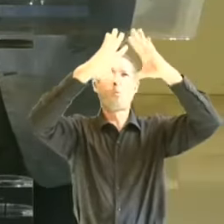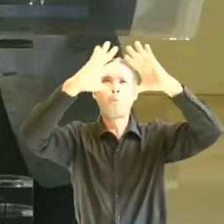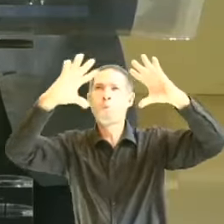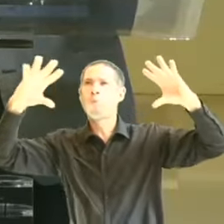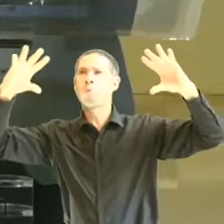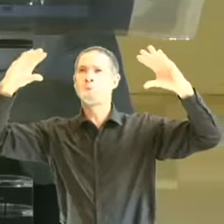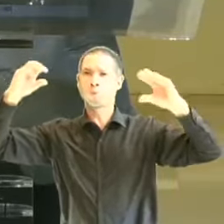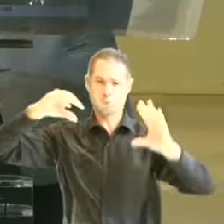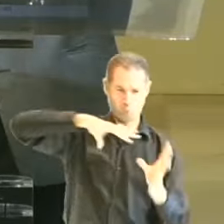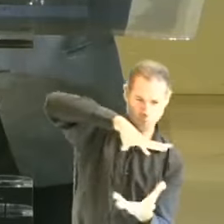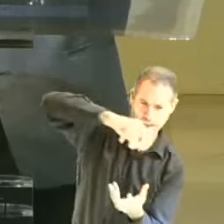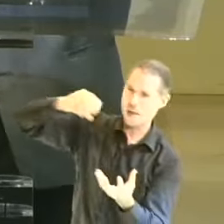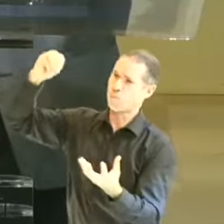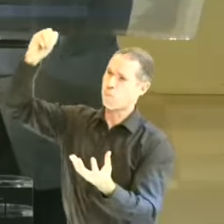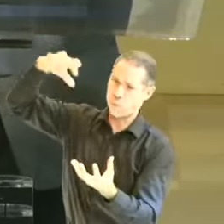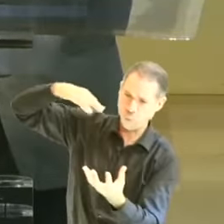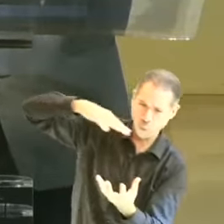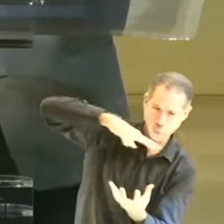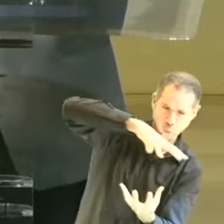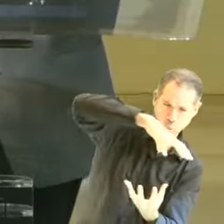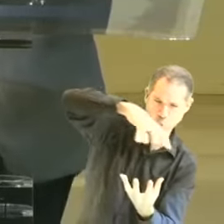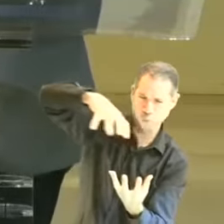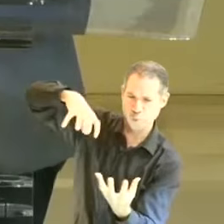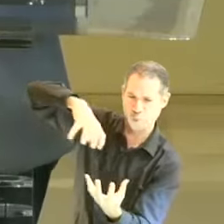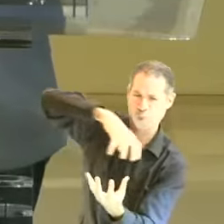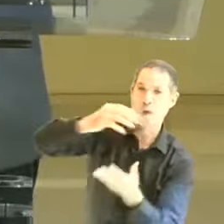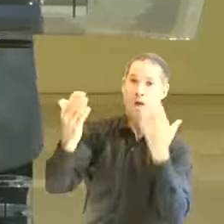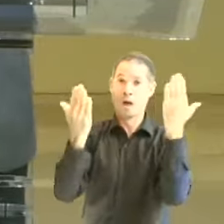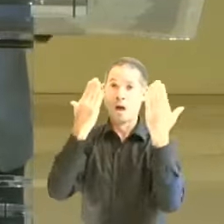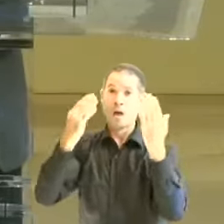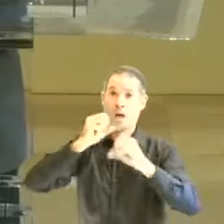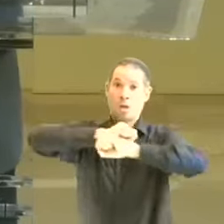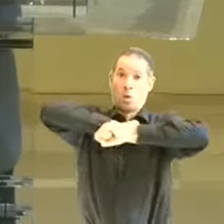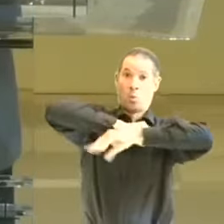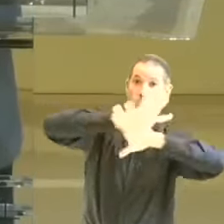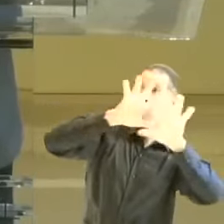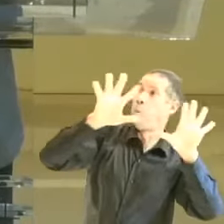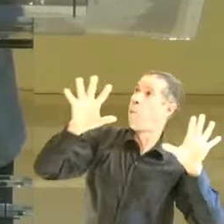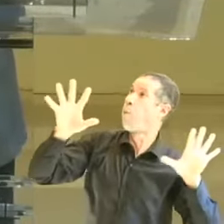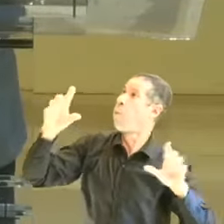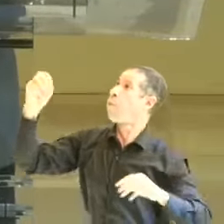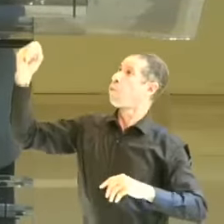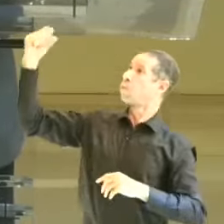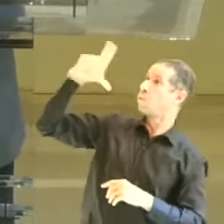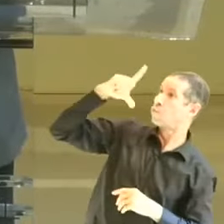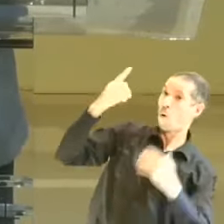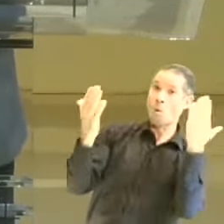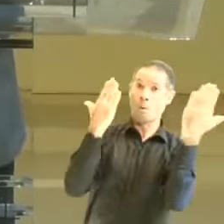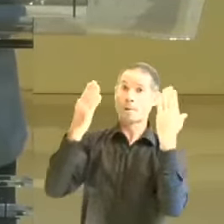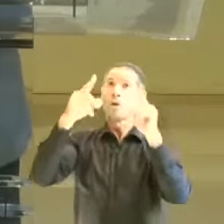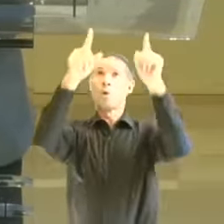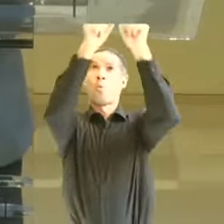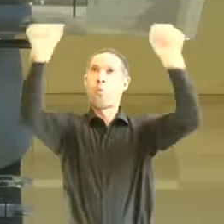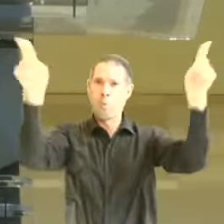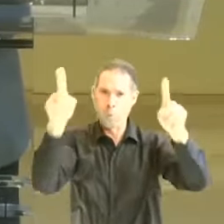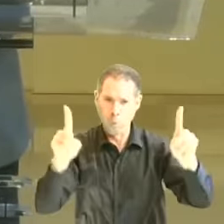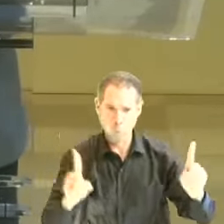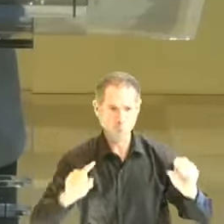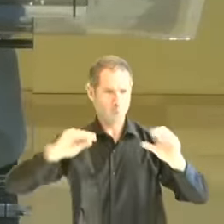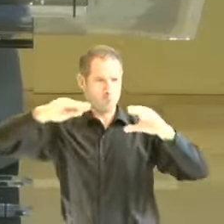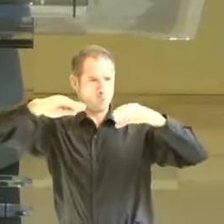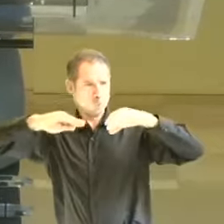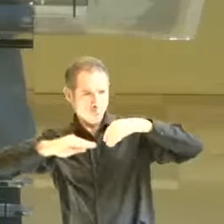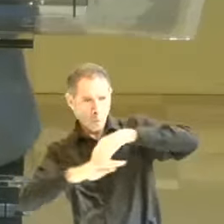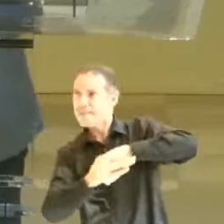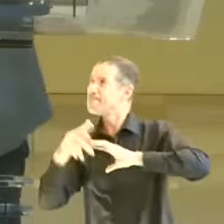a terra, seu esplendor era como a luz do sol, raios lampejavam de sua mão, onde se escondia o